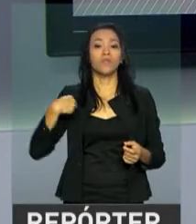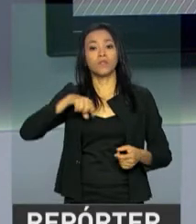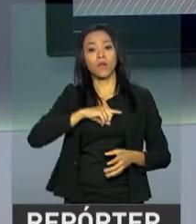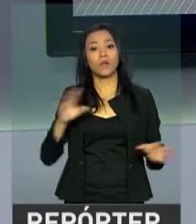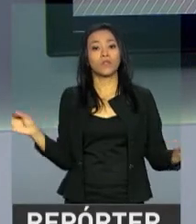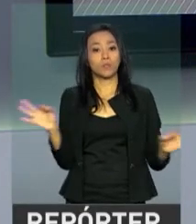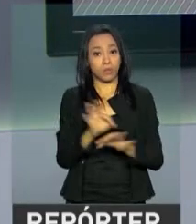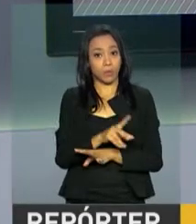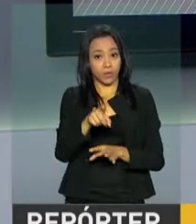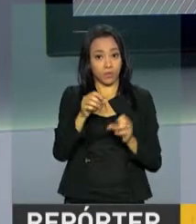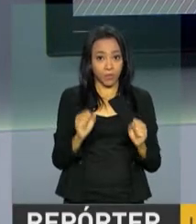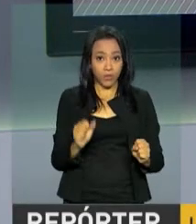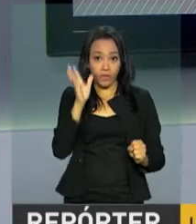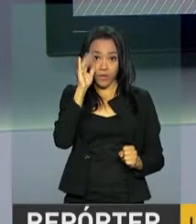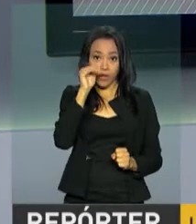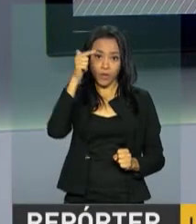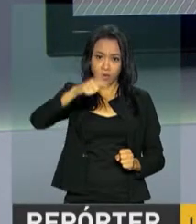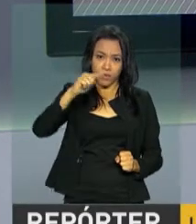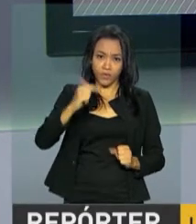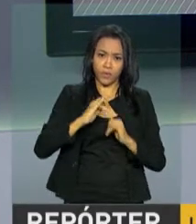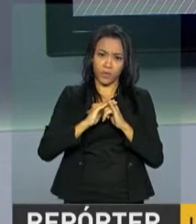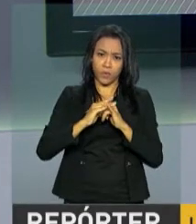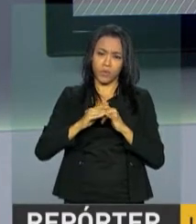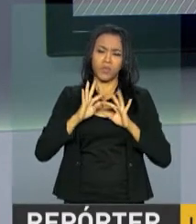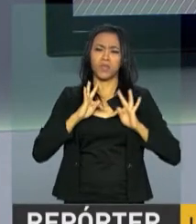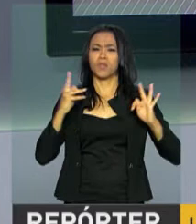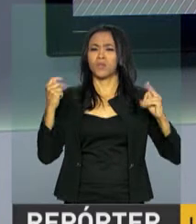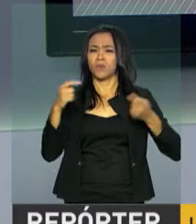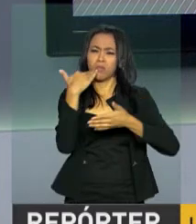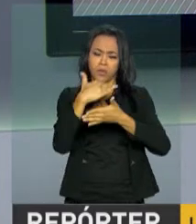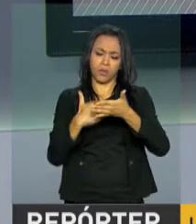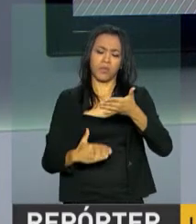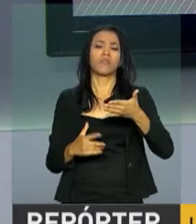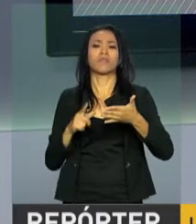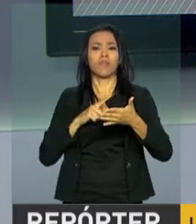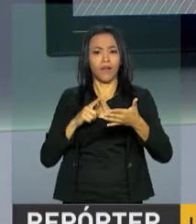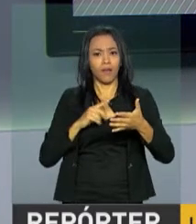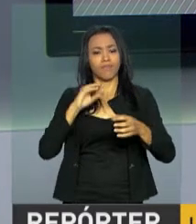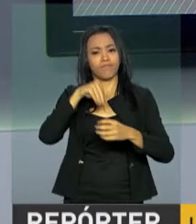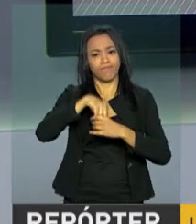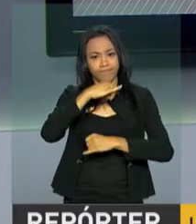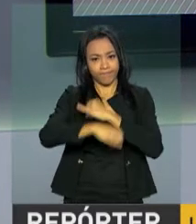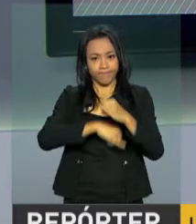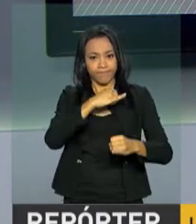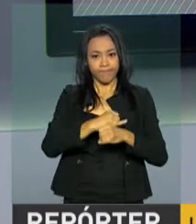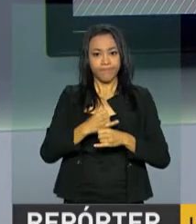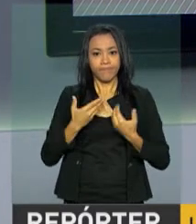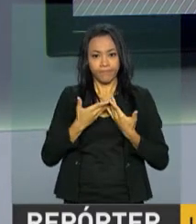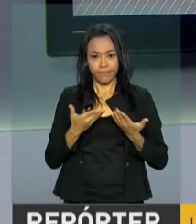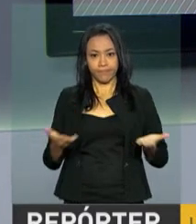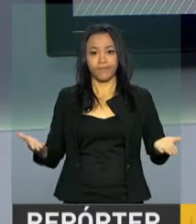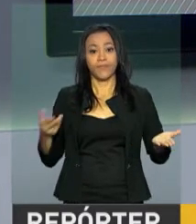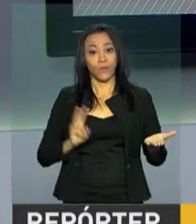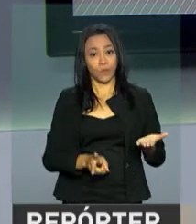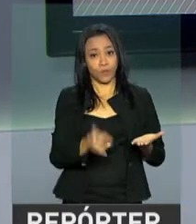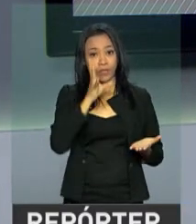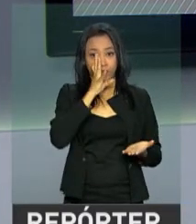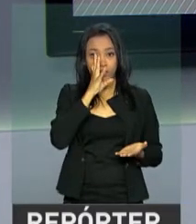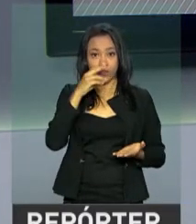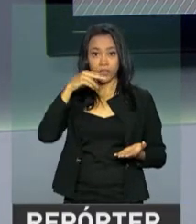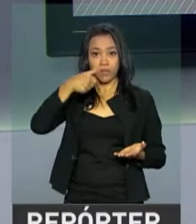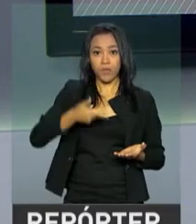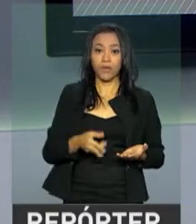por aqui. Você pode rever as reportagens no YouTube e toda a nossa programação também está na página da NBR na internet.